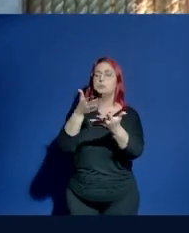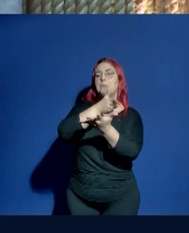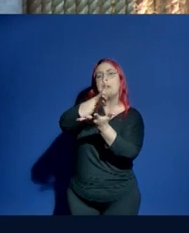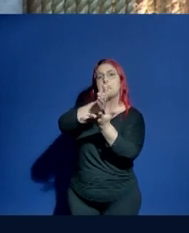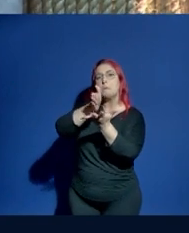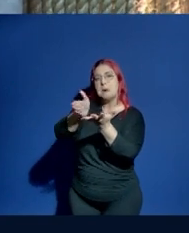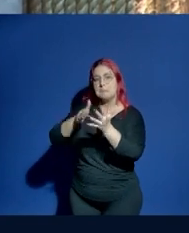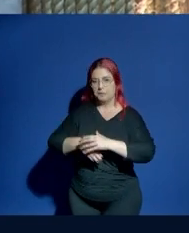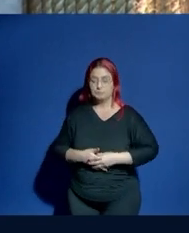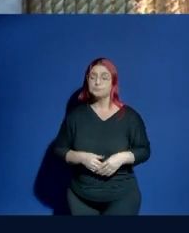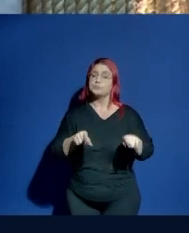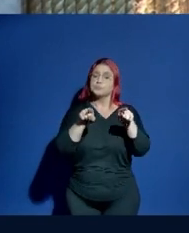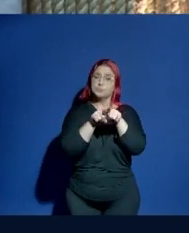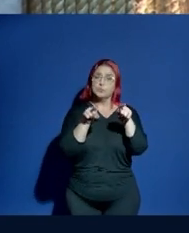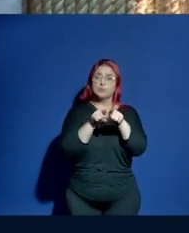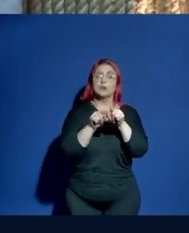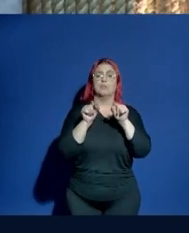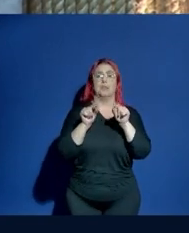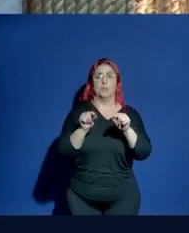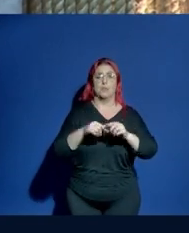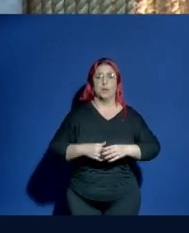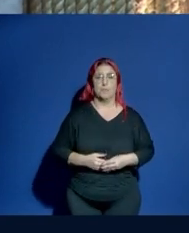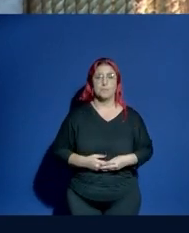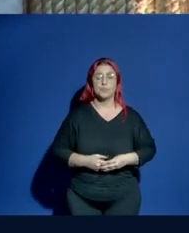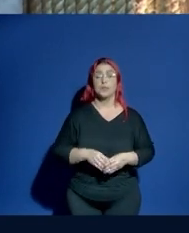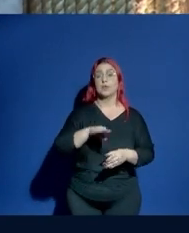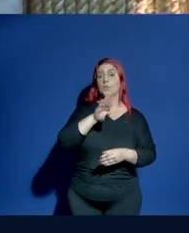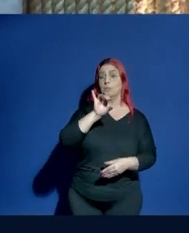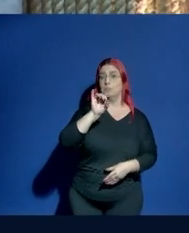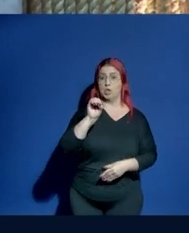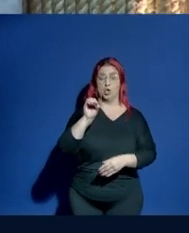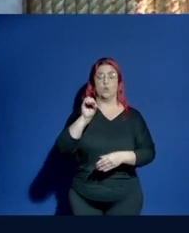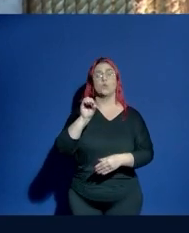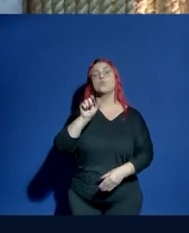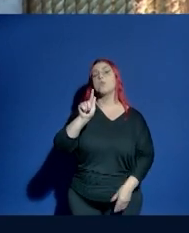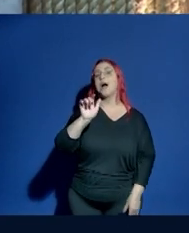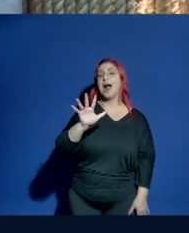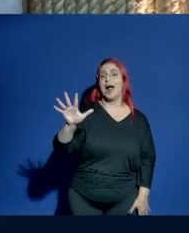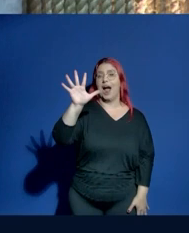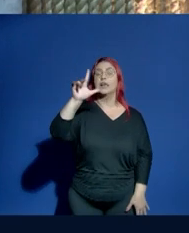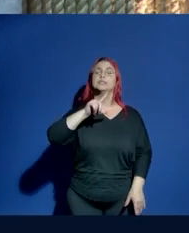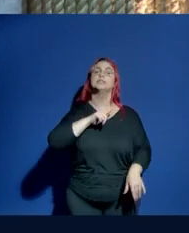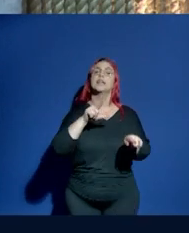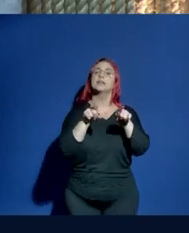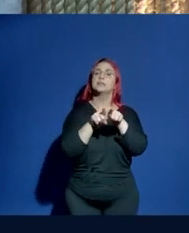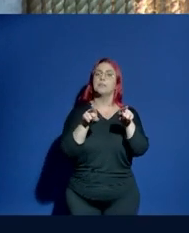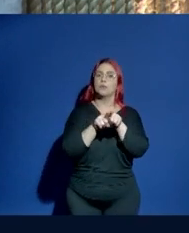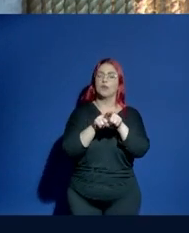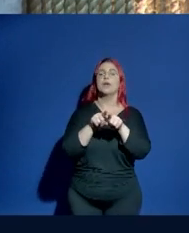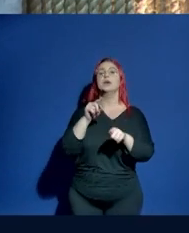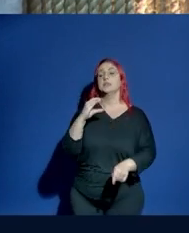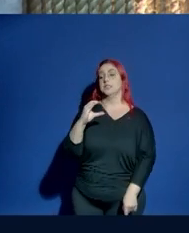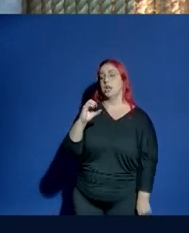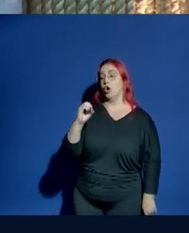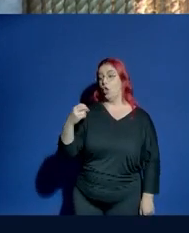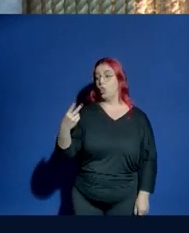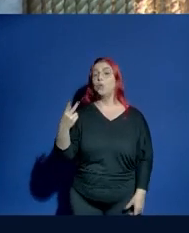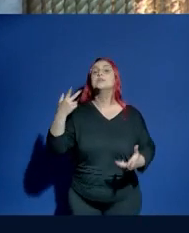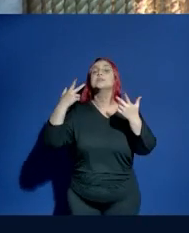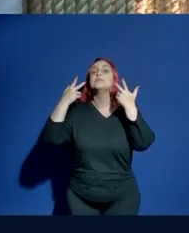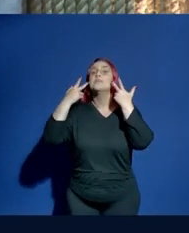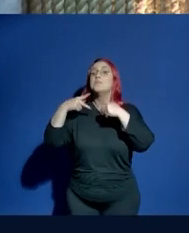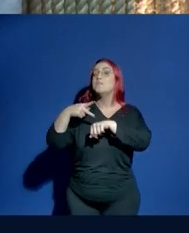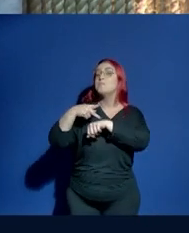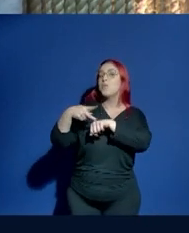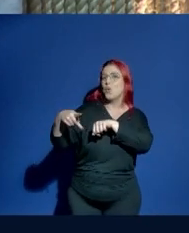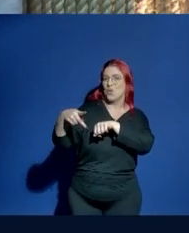sem contar que através do biogás para biometrando você também tem um CO2 puro de fácil